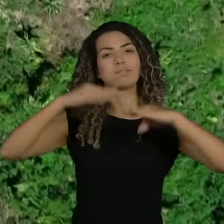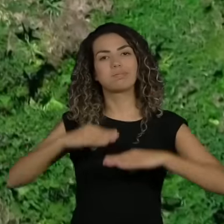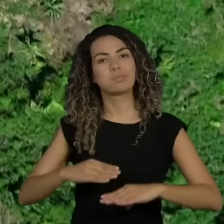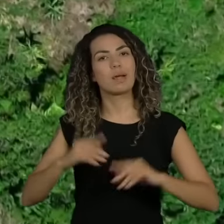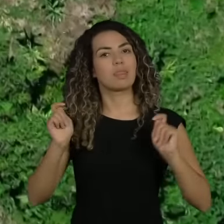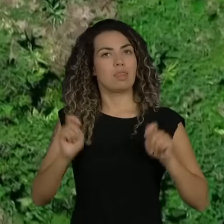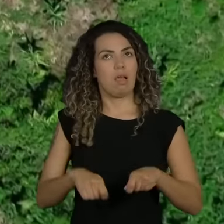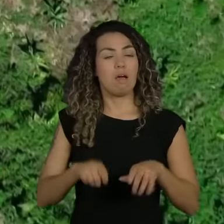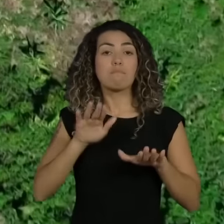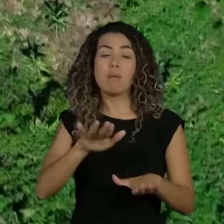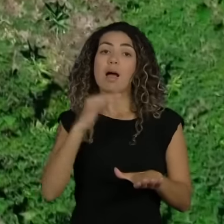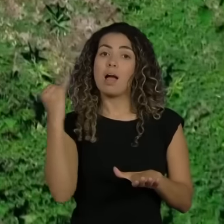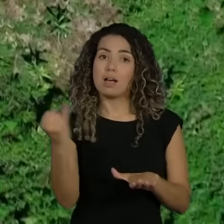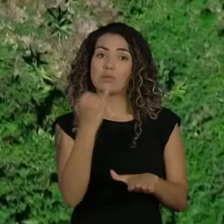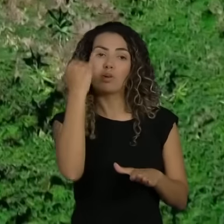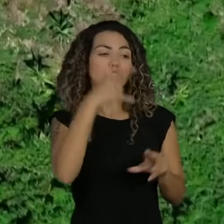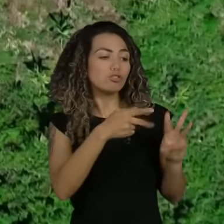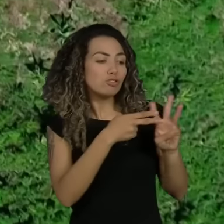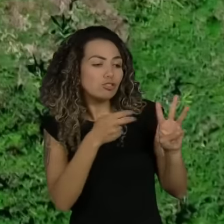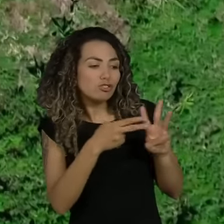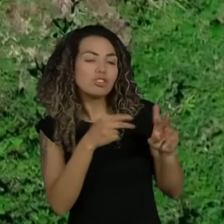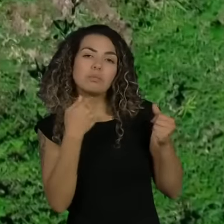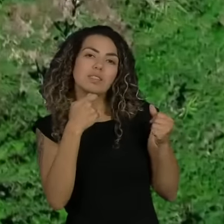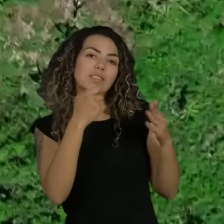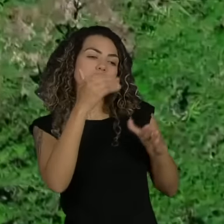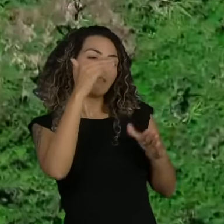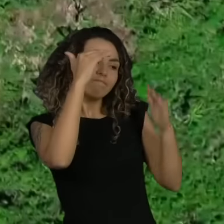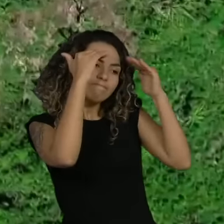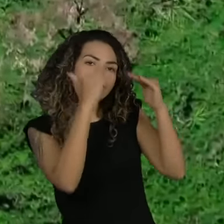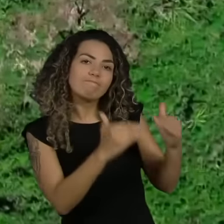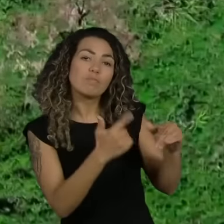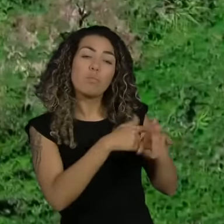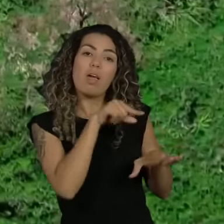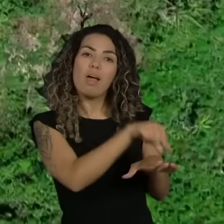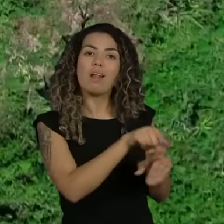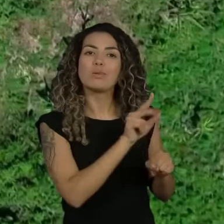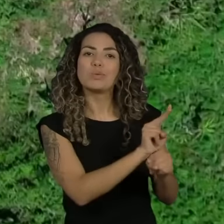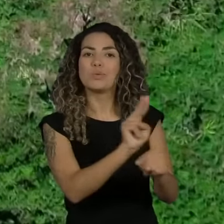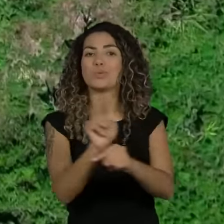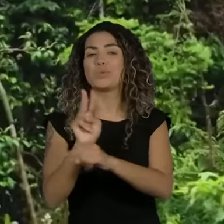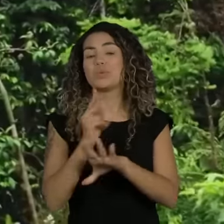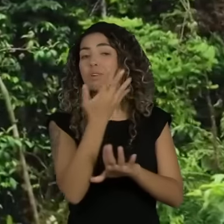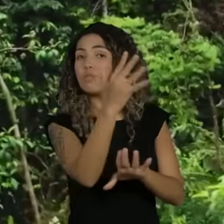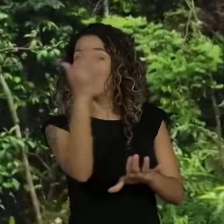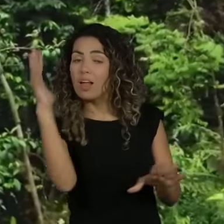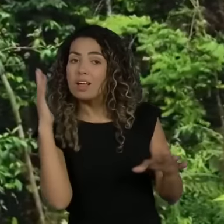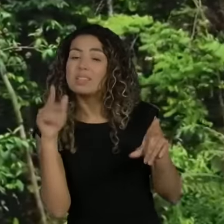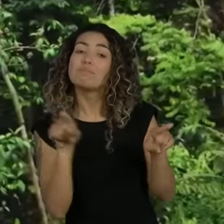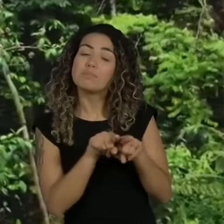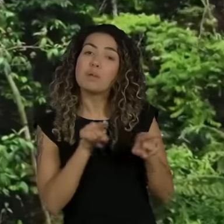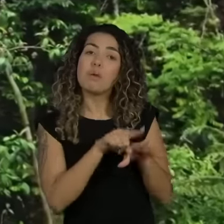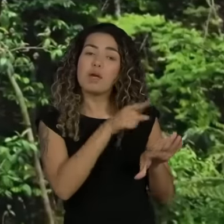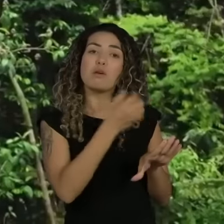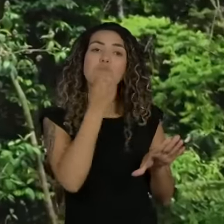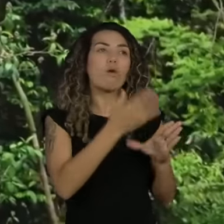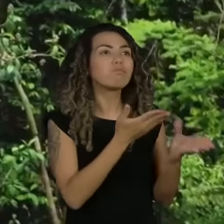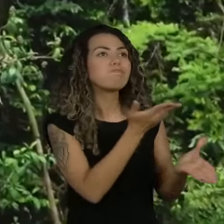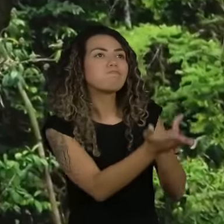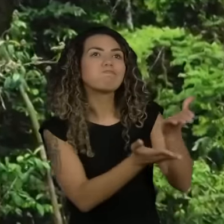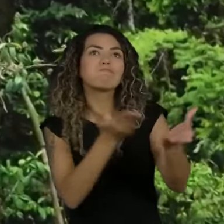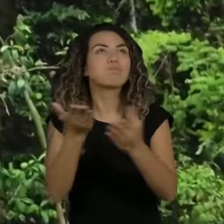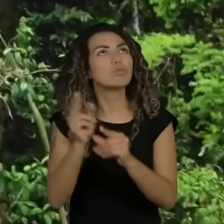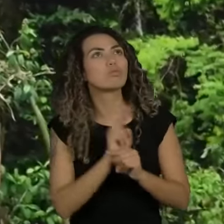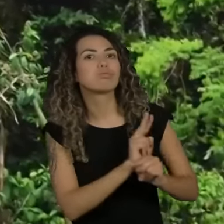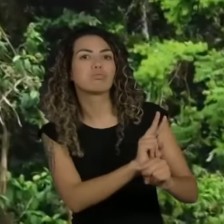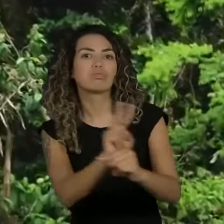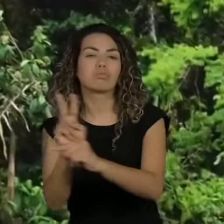cuidar das comunidades tradicionais, que ao viver em harmonia com a floresta, ajudam a cuidar da saúde do planeta.